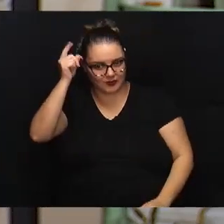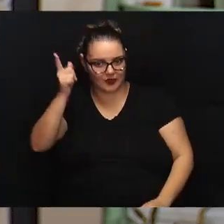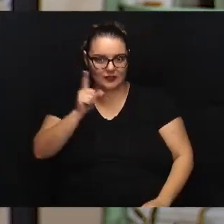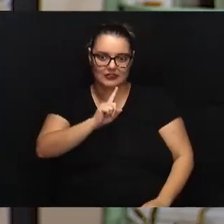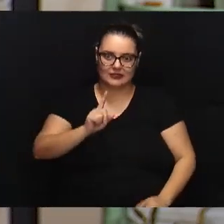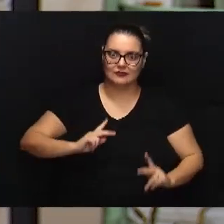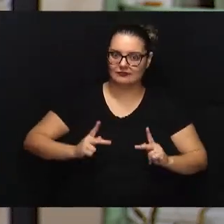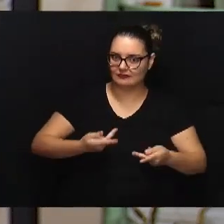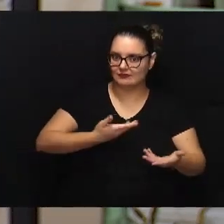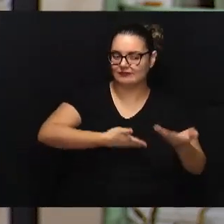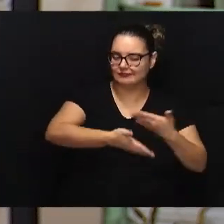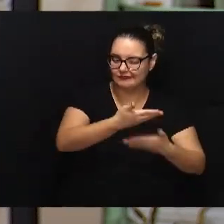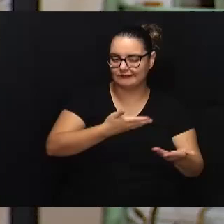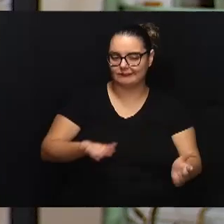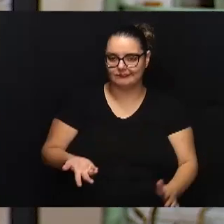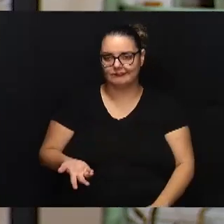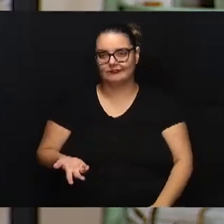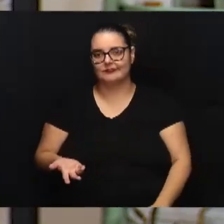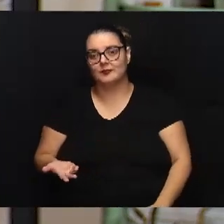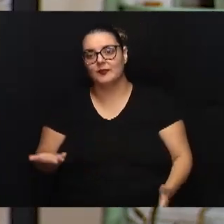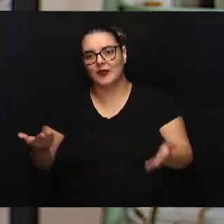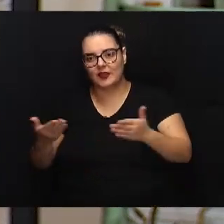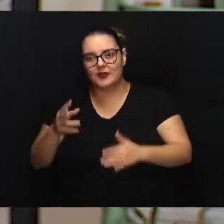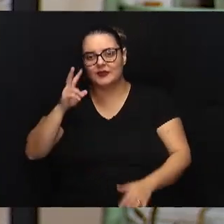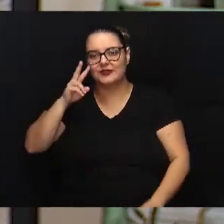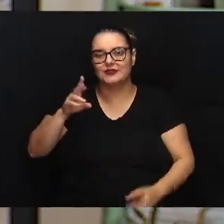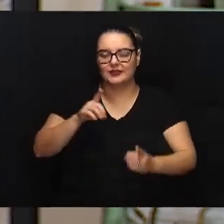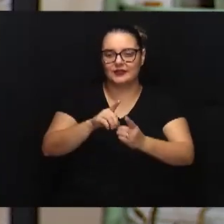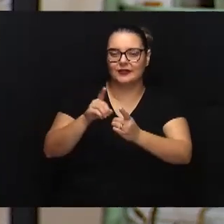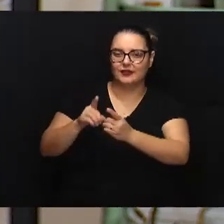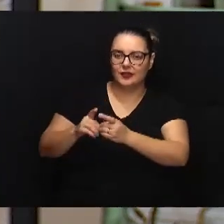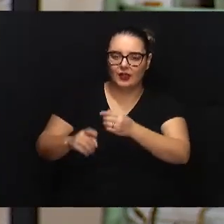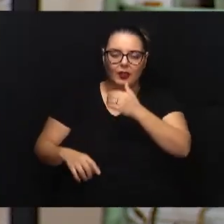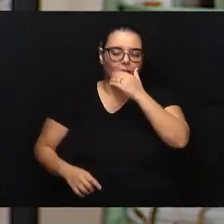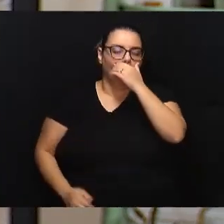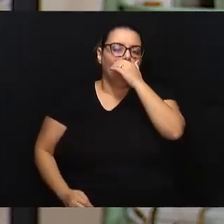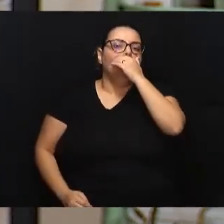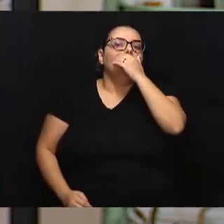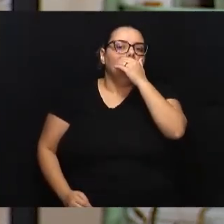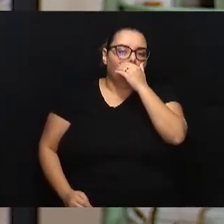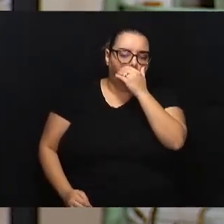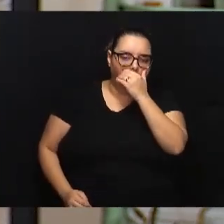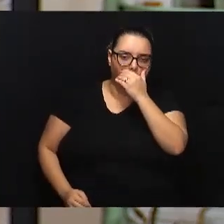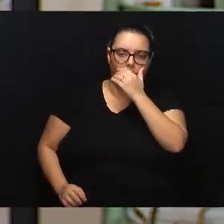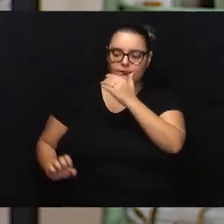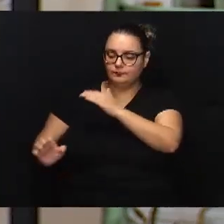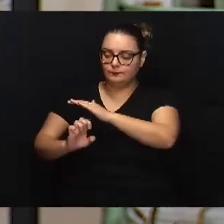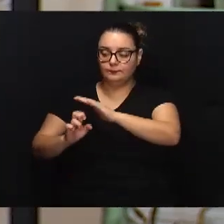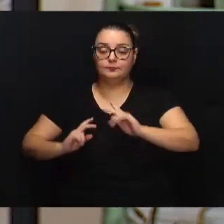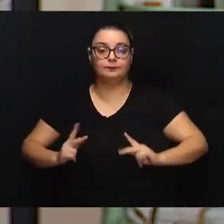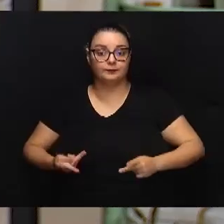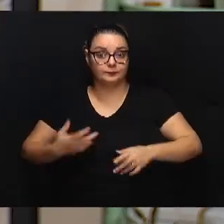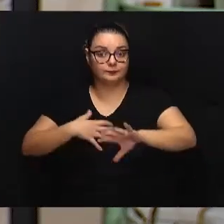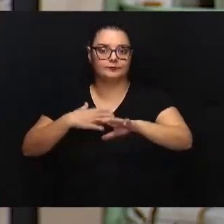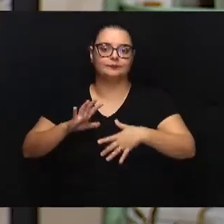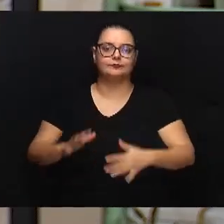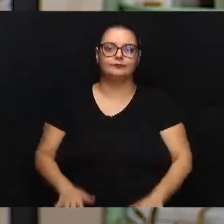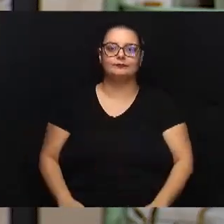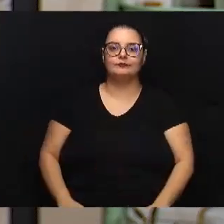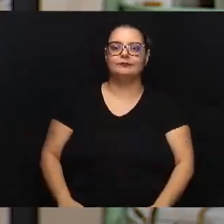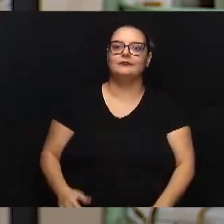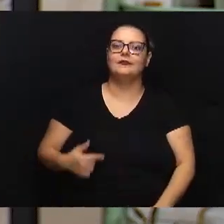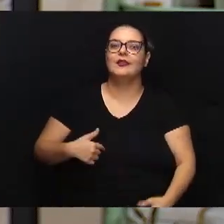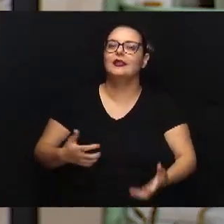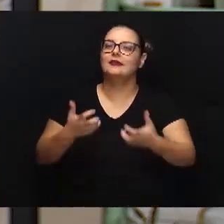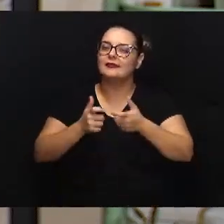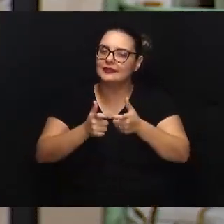E hoje eu vejo que eu atendo empresas humanizadas. Então, eu ainda gostaria de crescer